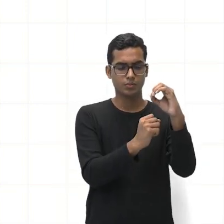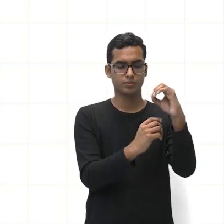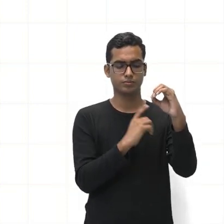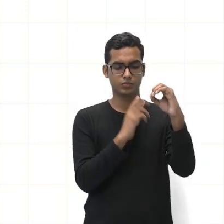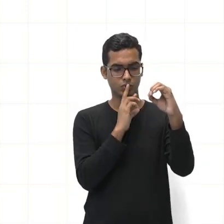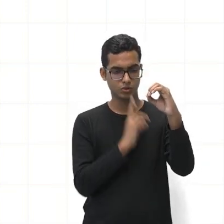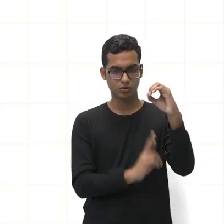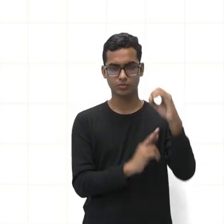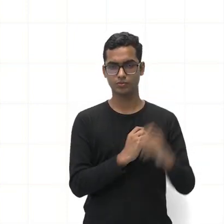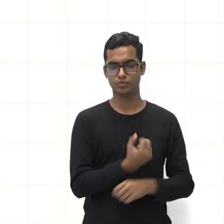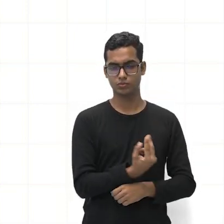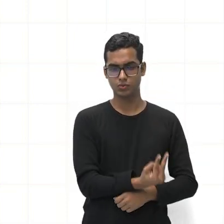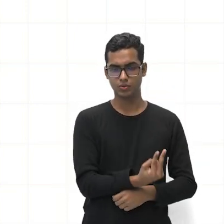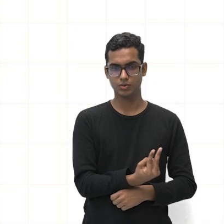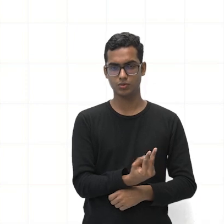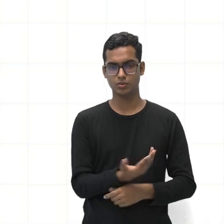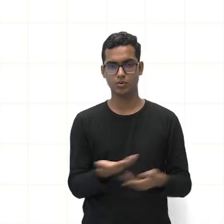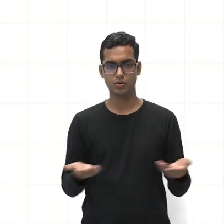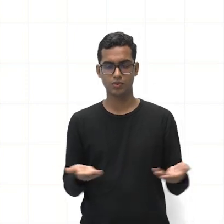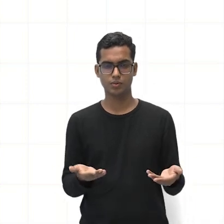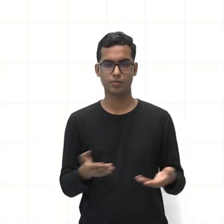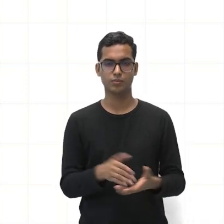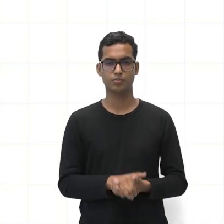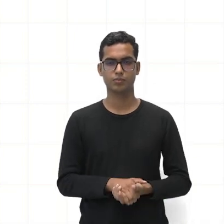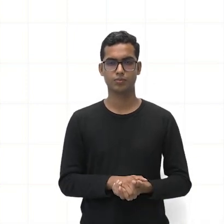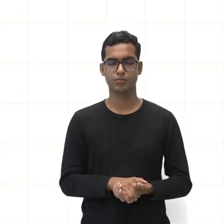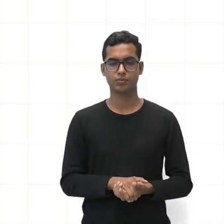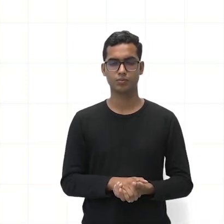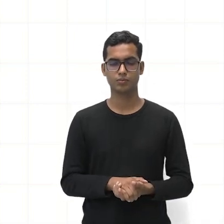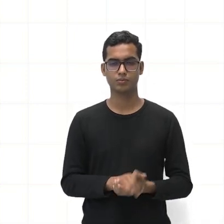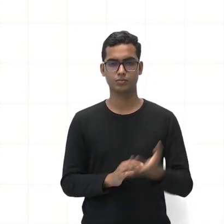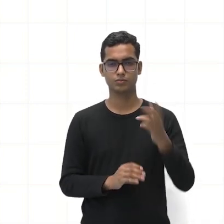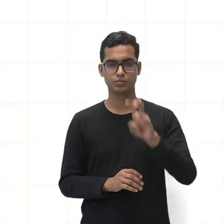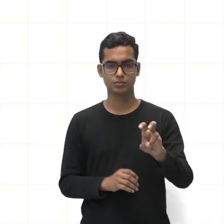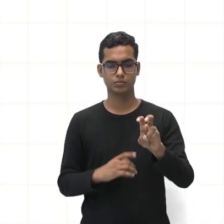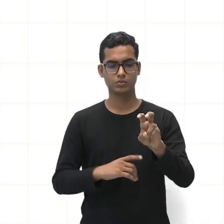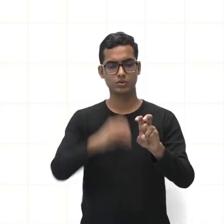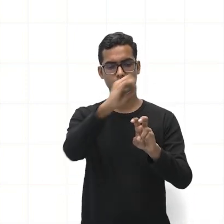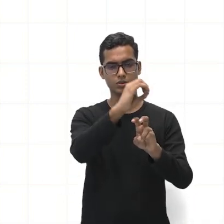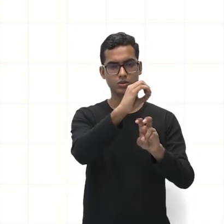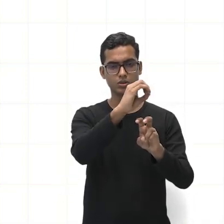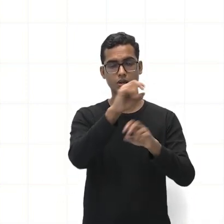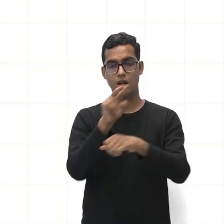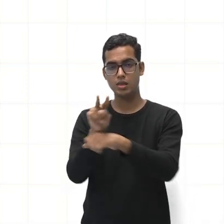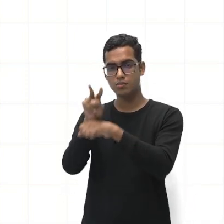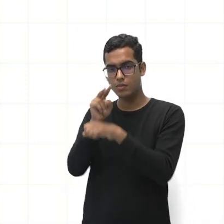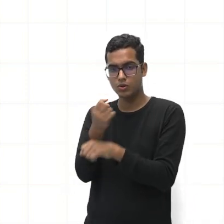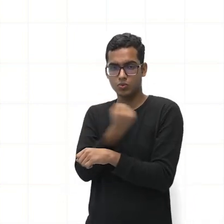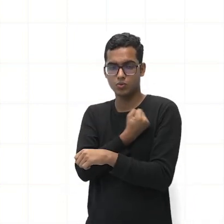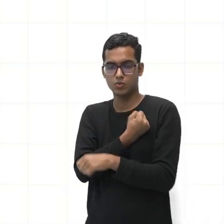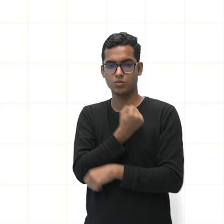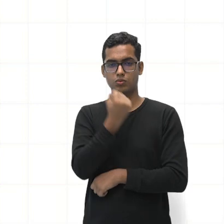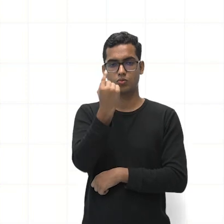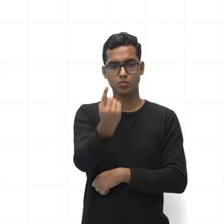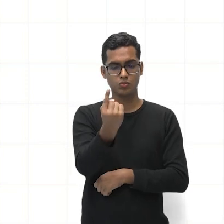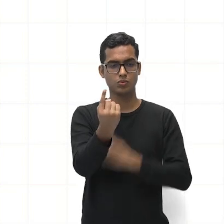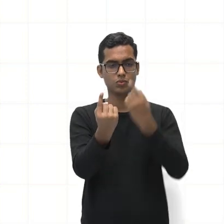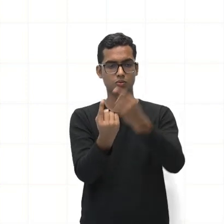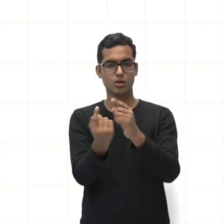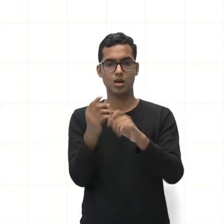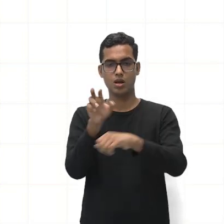ter 9 menos 5 aqui vai dar 4, né? Ali ficou valendo de